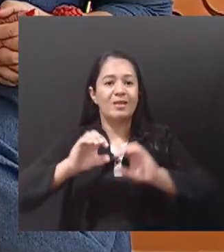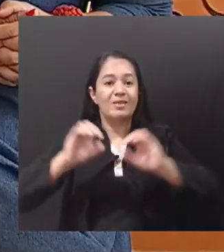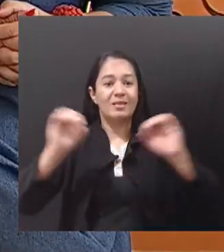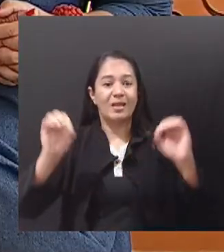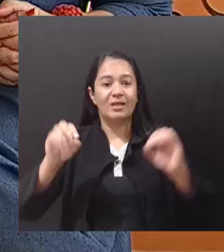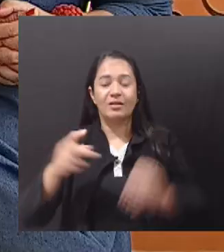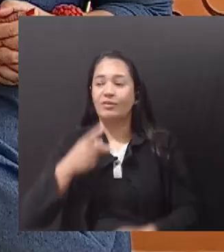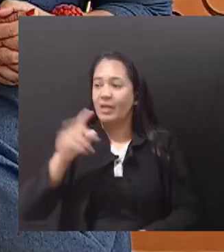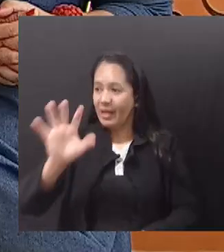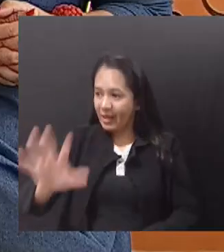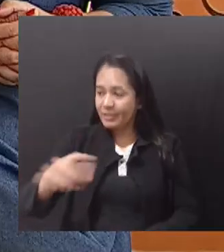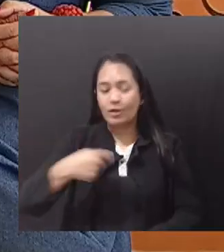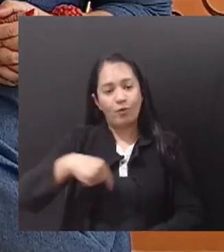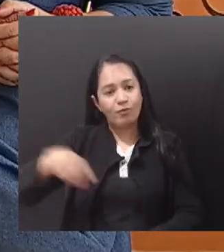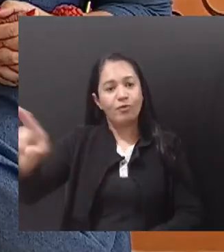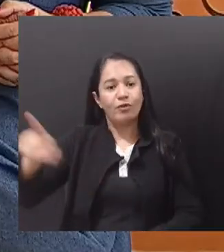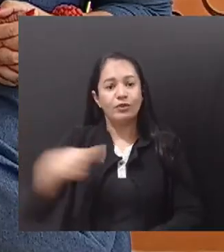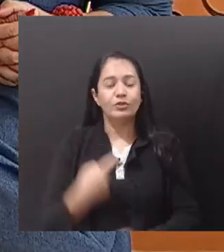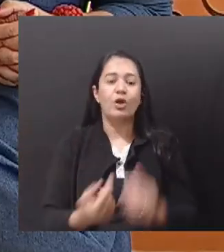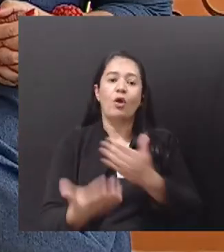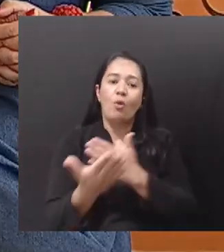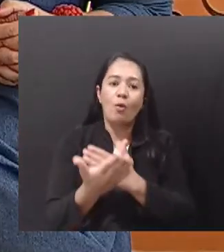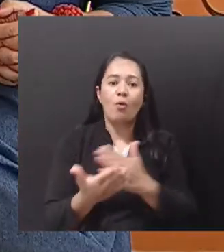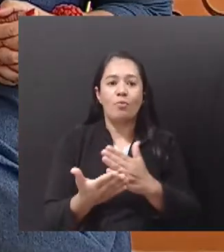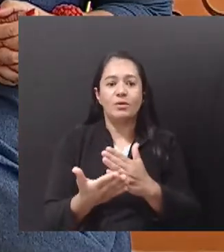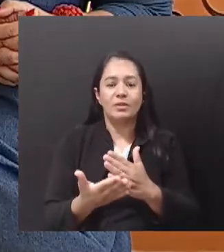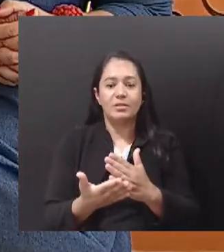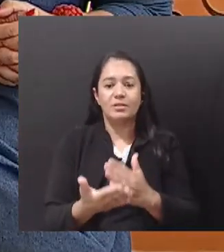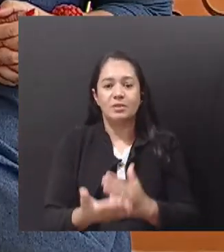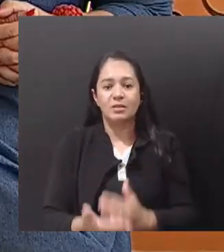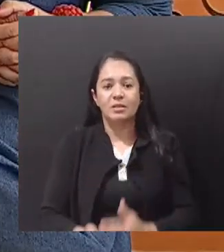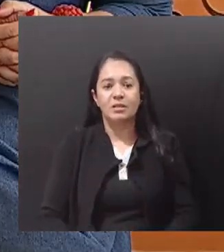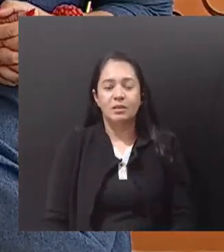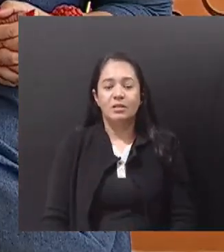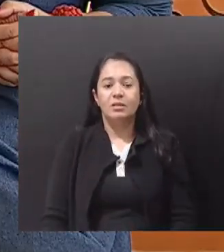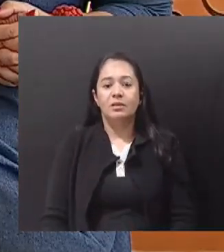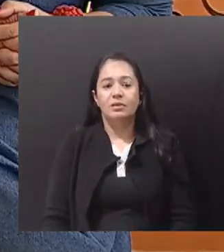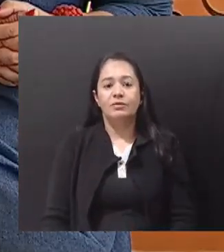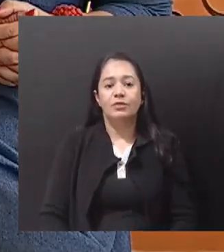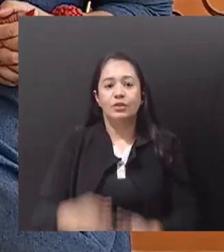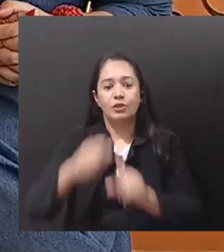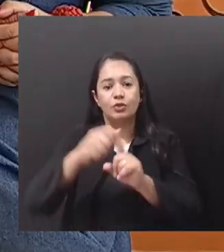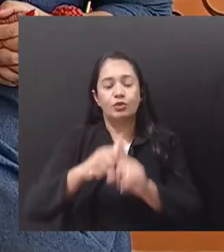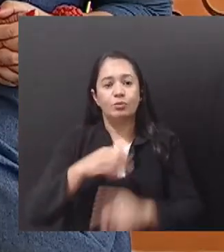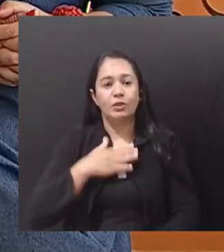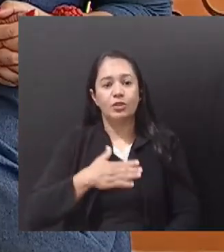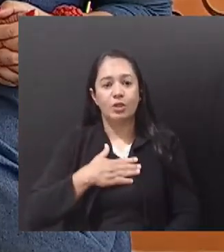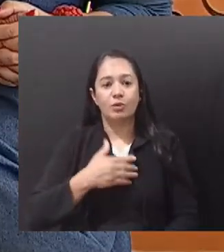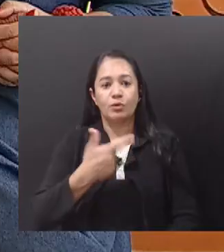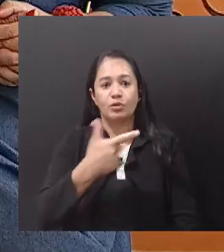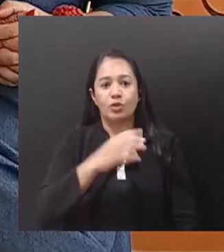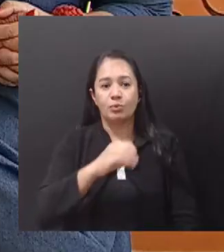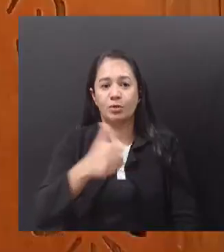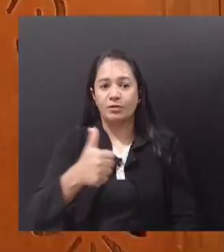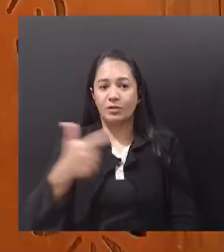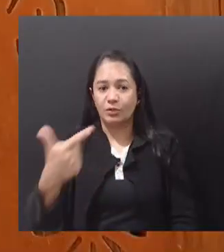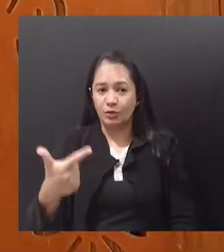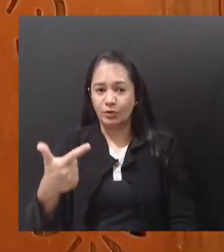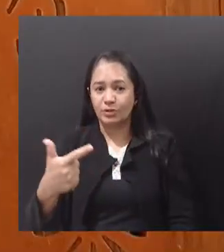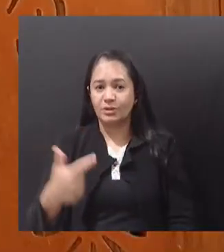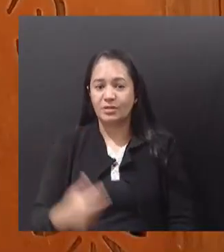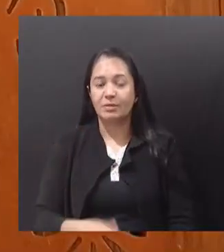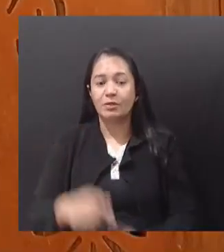nessa que eu vou. E aí a gente começou, isso foi foi em agosto de 2012, em abril de 2013 eu já fui para a